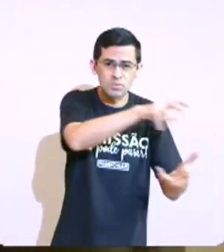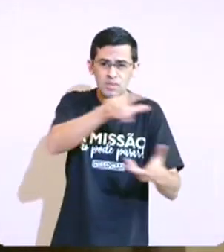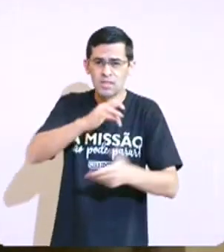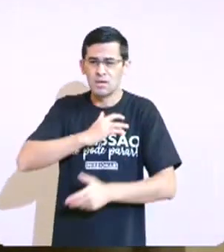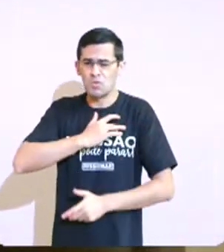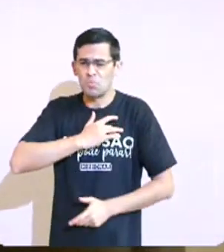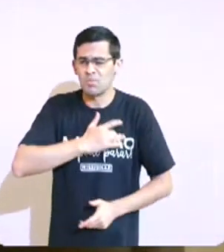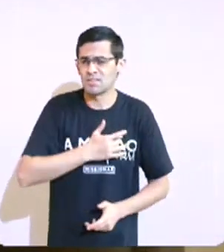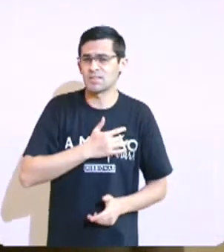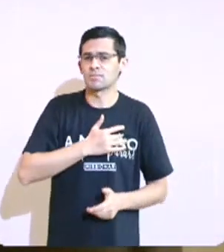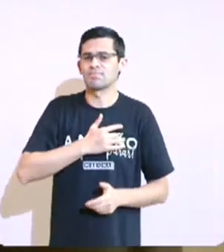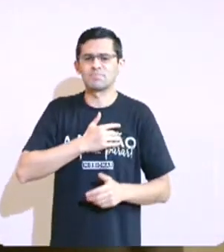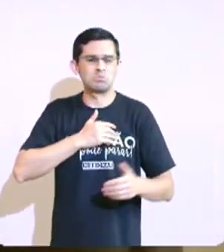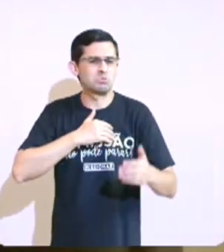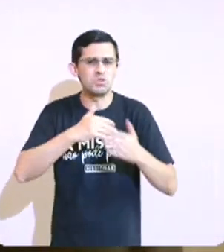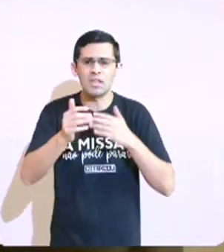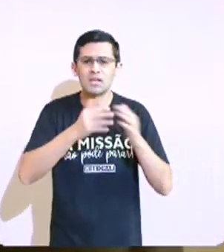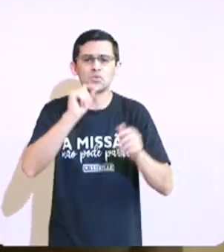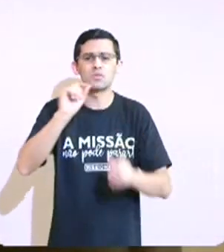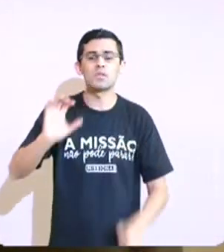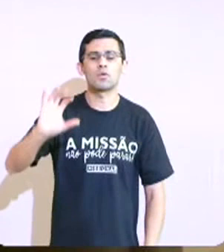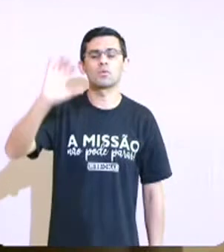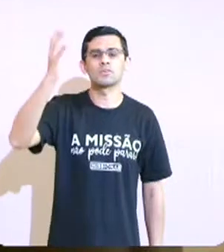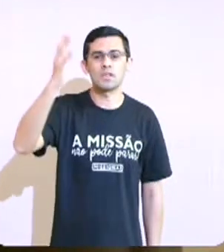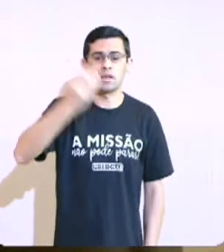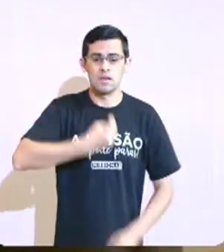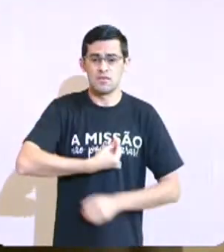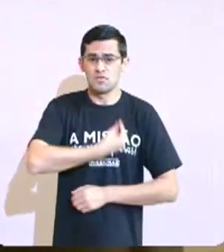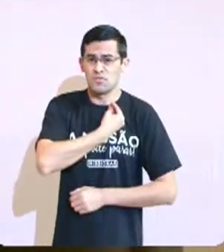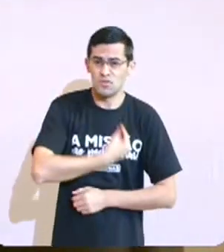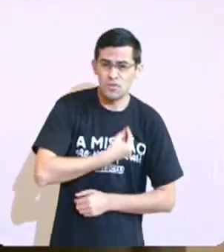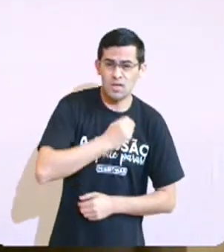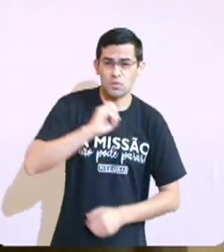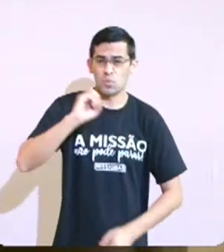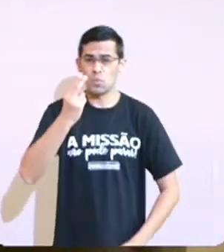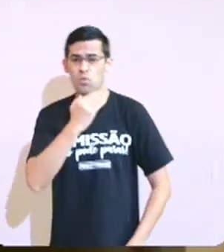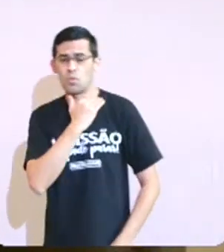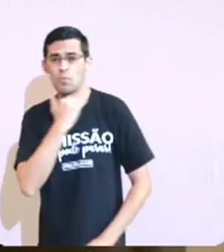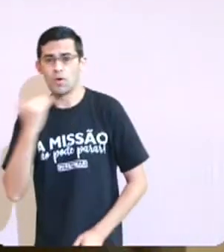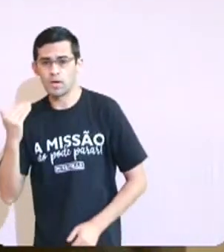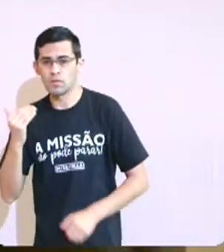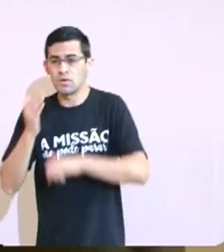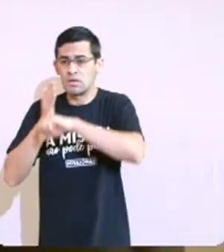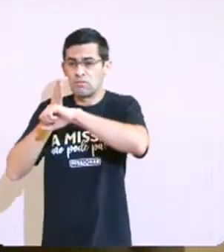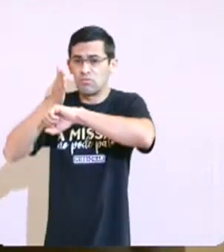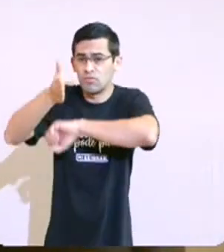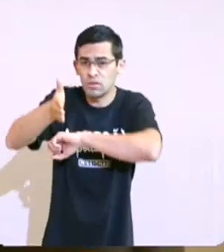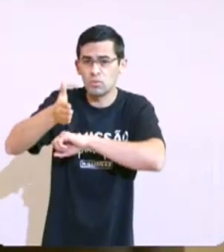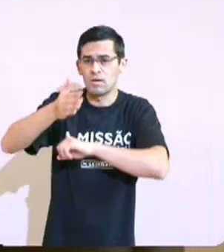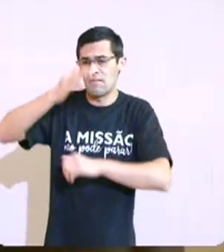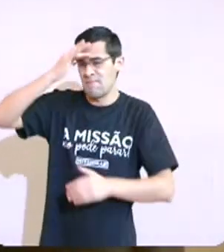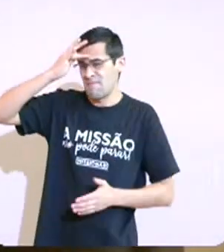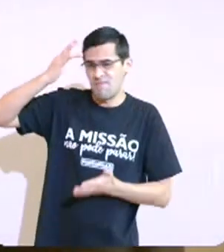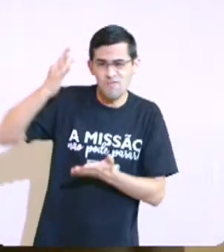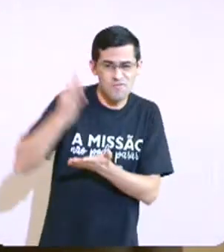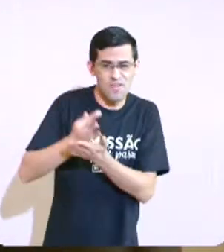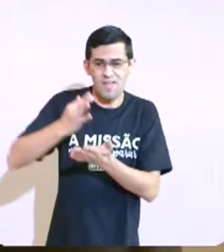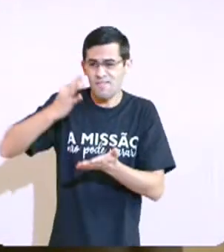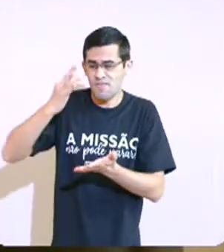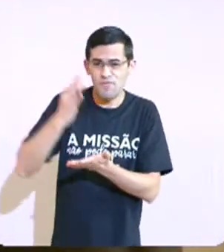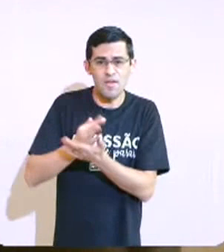a Cristo, custe o que custar, vivendo ou morrendo, indo adiante, fé em fé, glória em